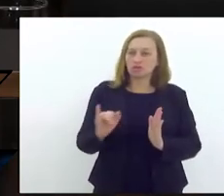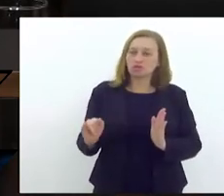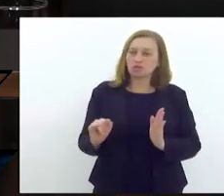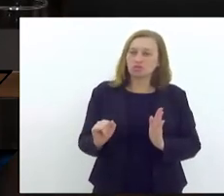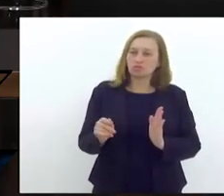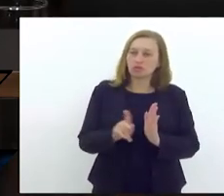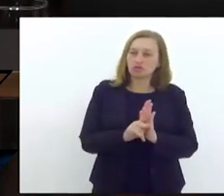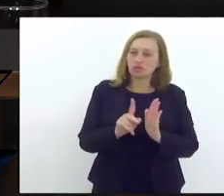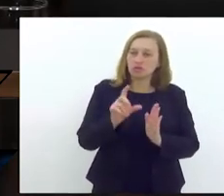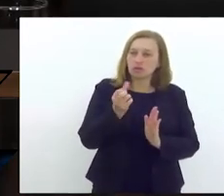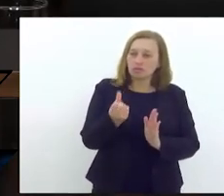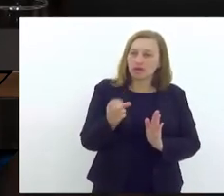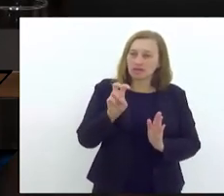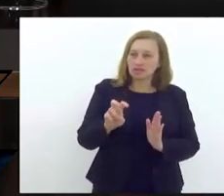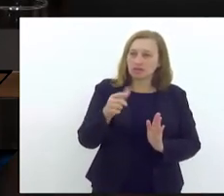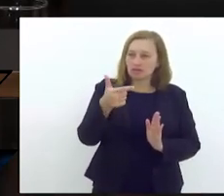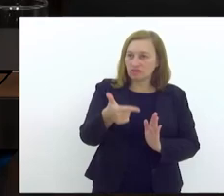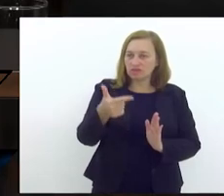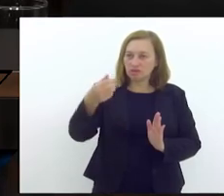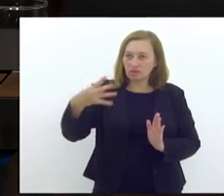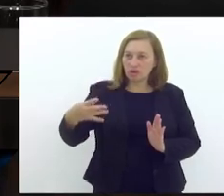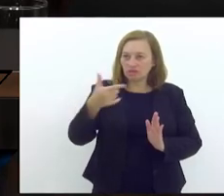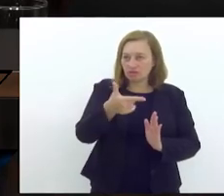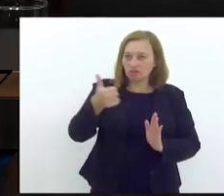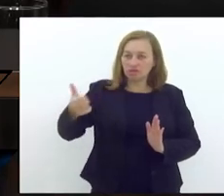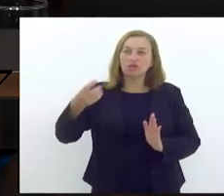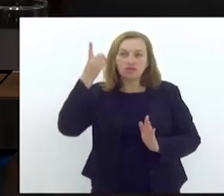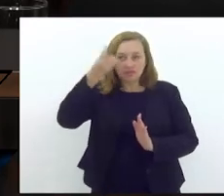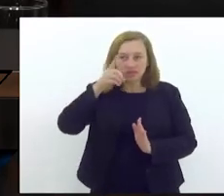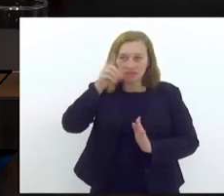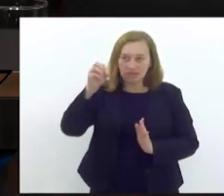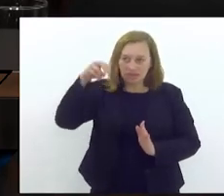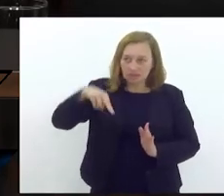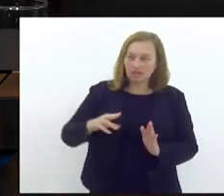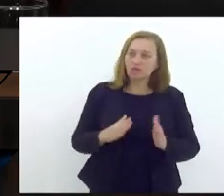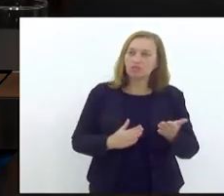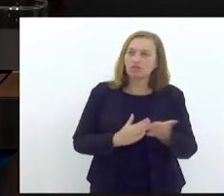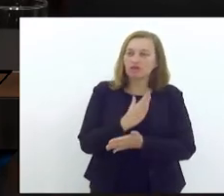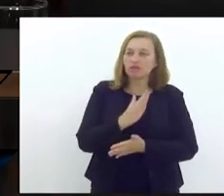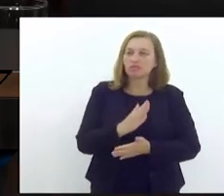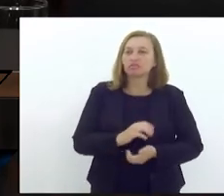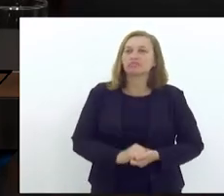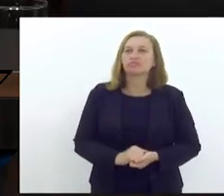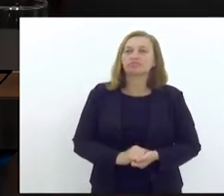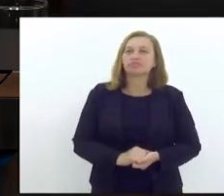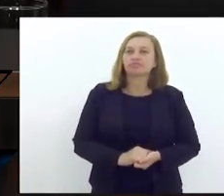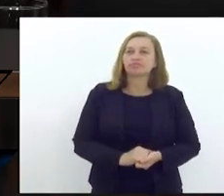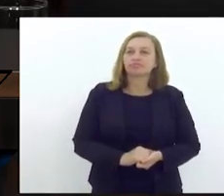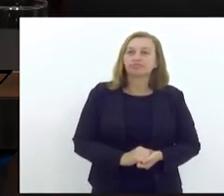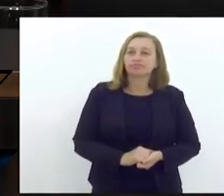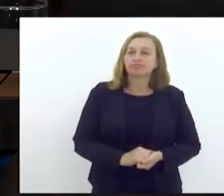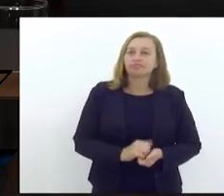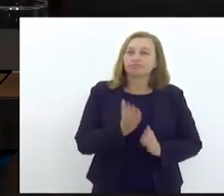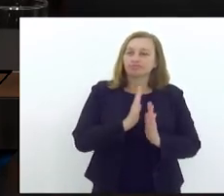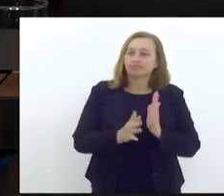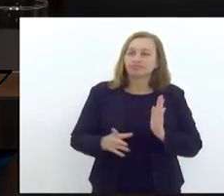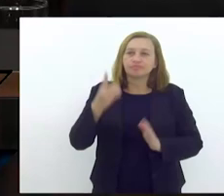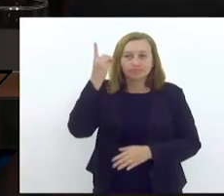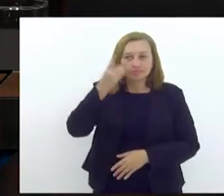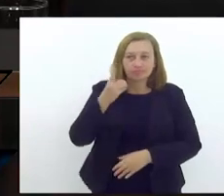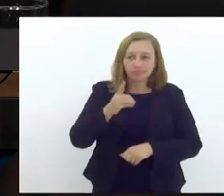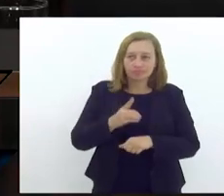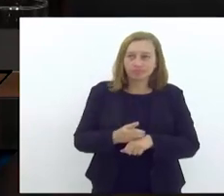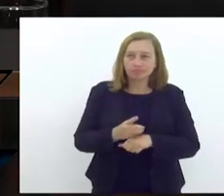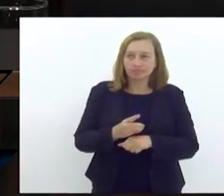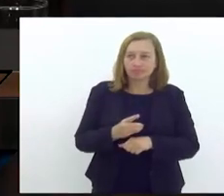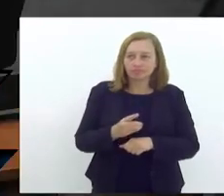projeto 65 24 22 deputados então senhores que a própria maneira como estão aprovado pela ordem do deputado Rodrigo